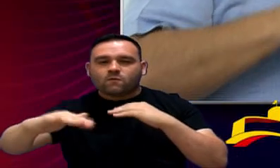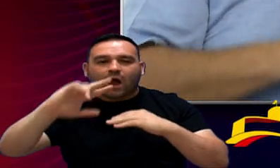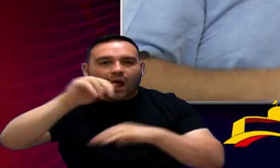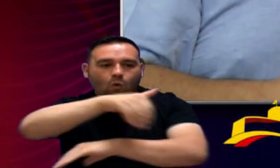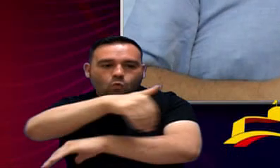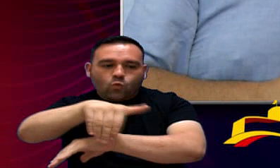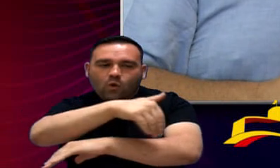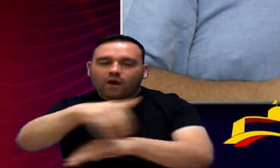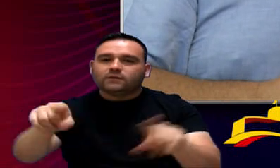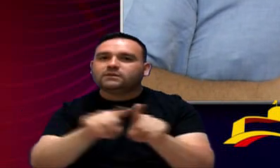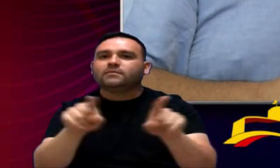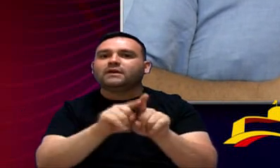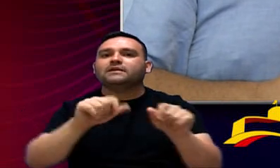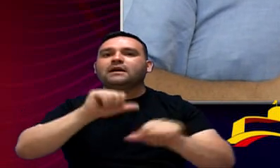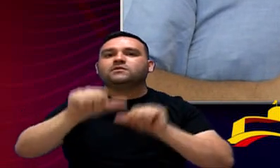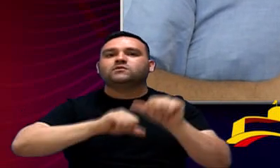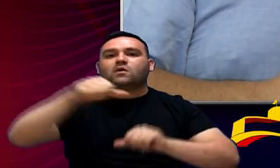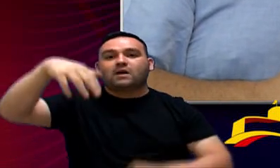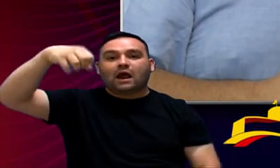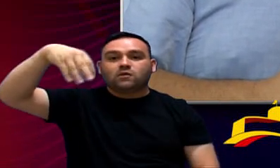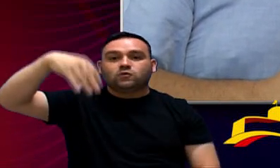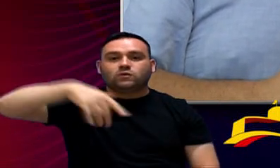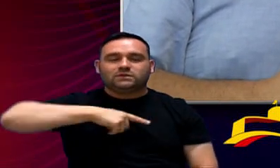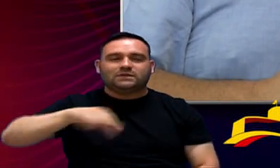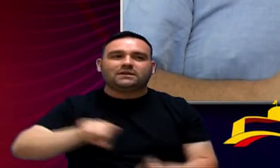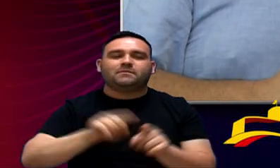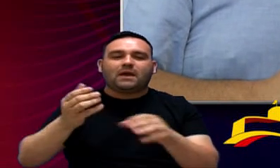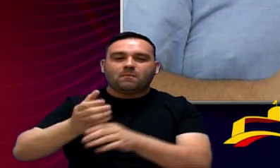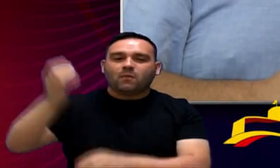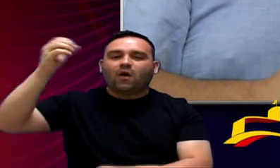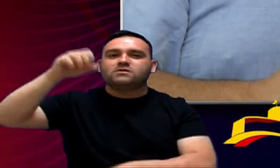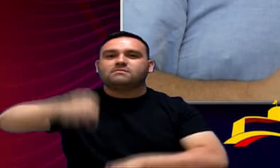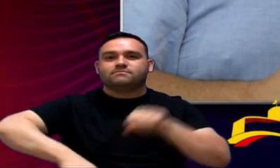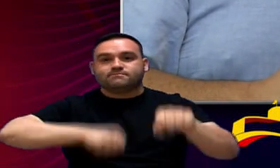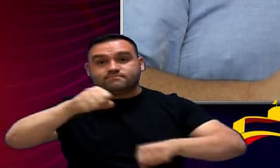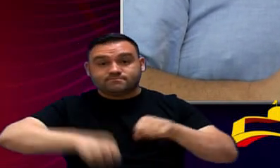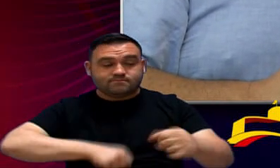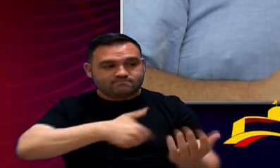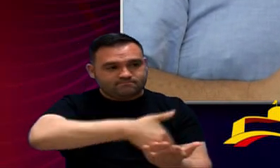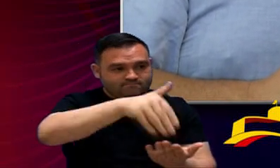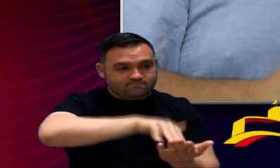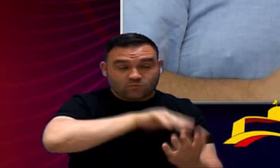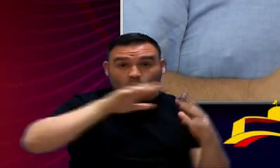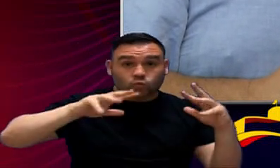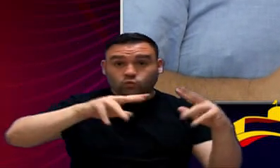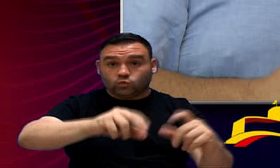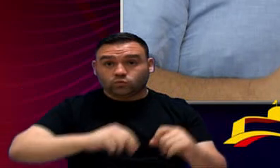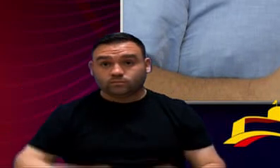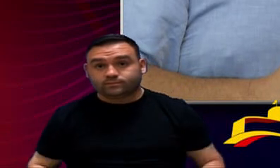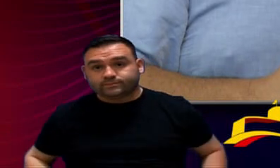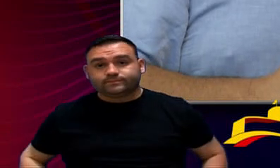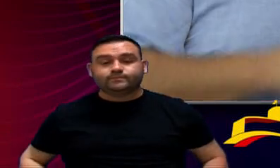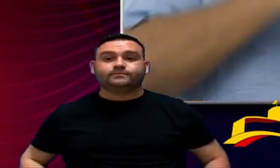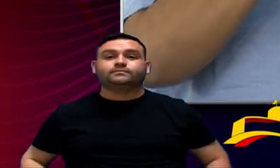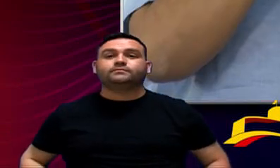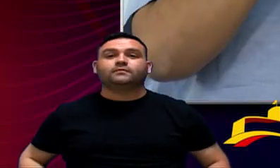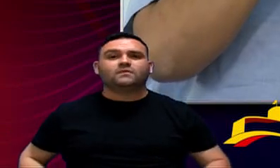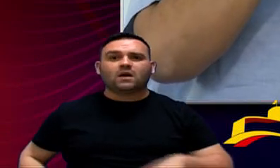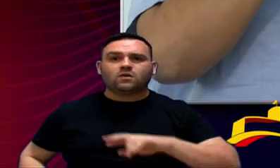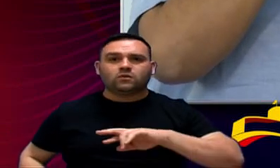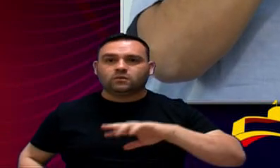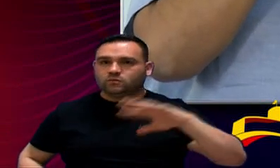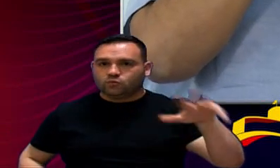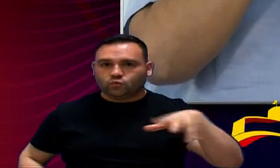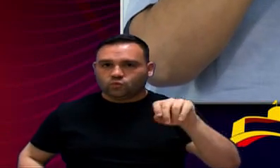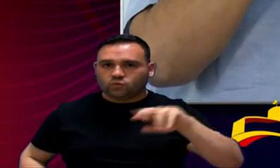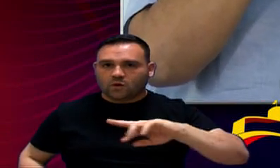via, entra com a troca de iluminação, de poste, de ciclovia e tudo. E não Não é para a cidade